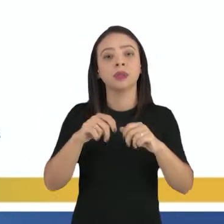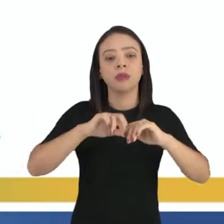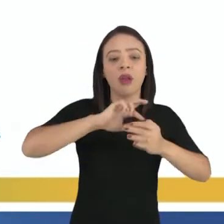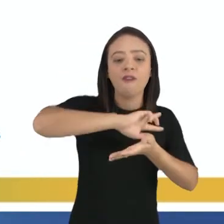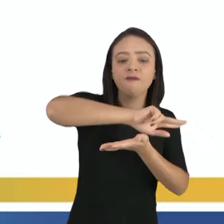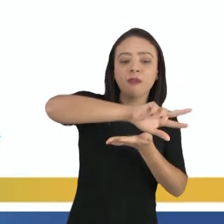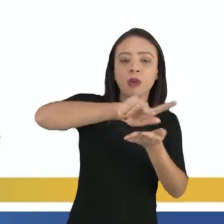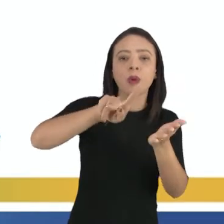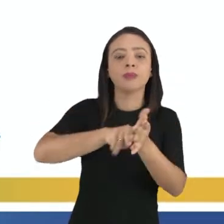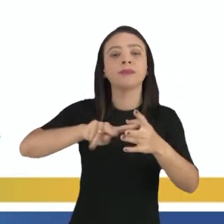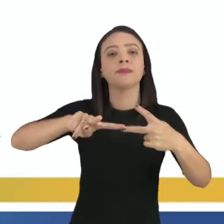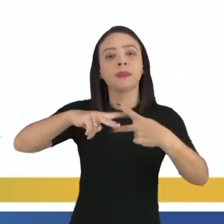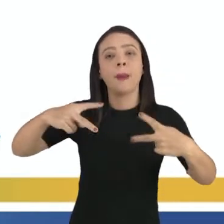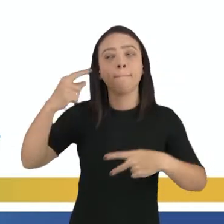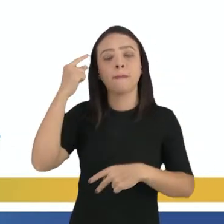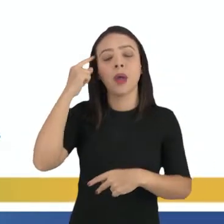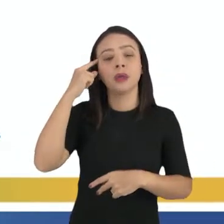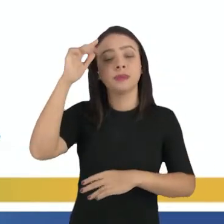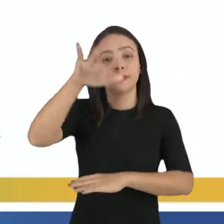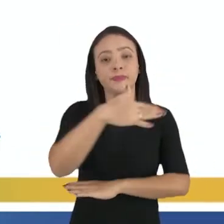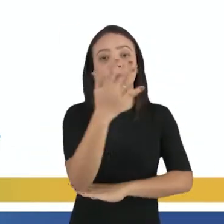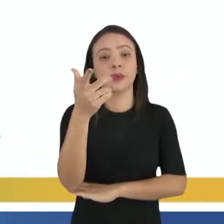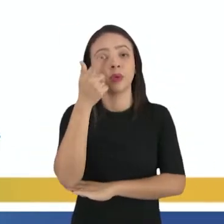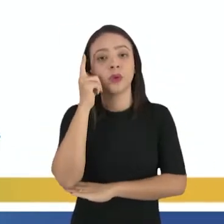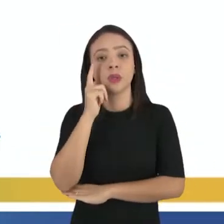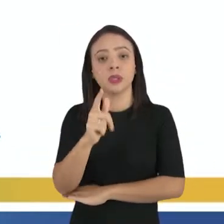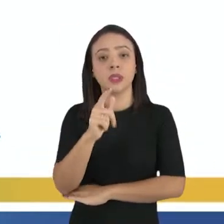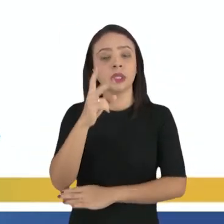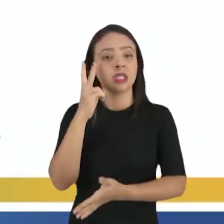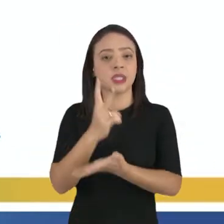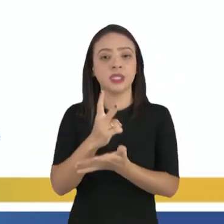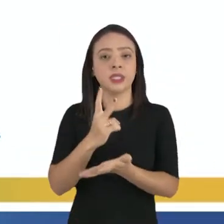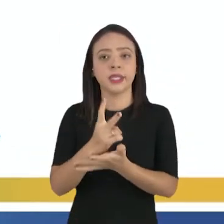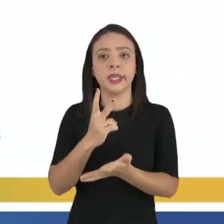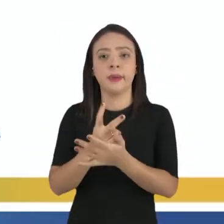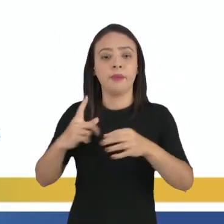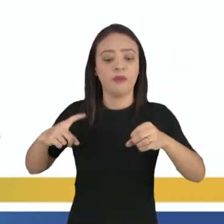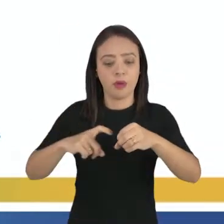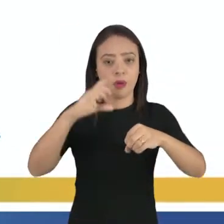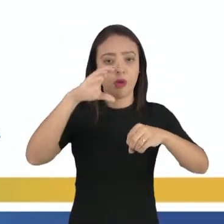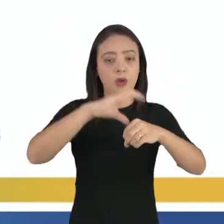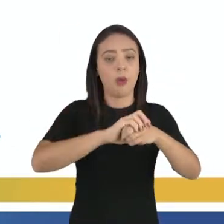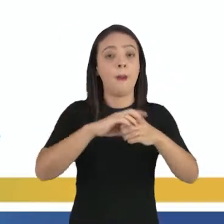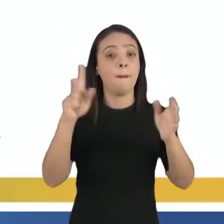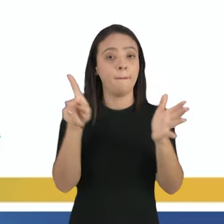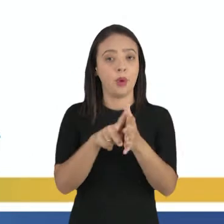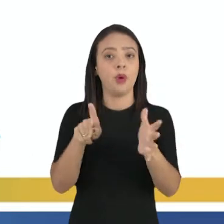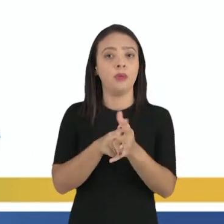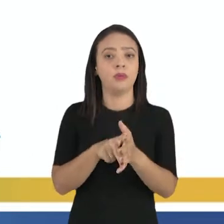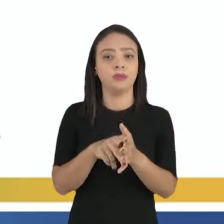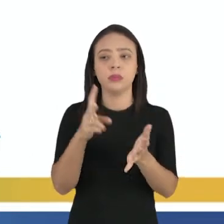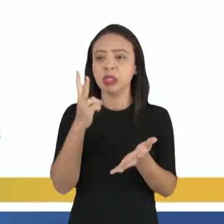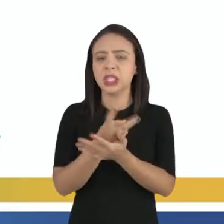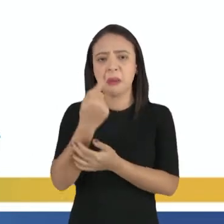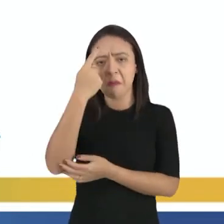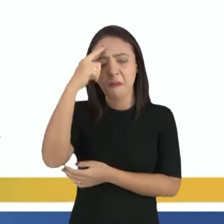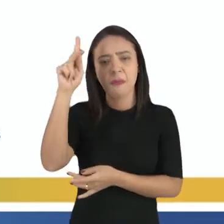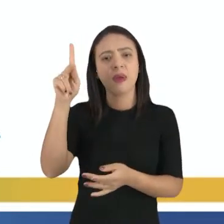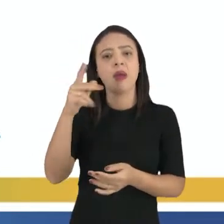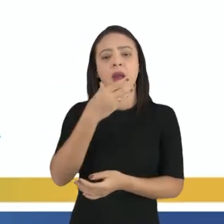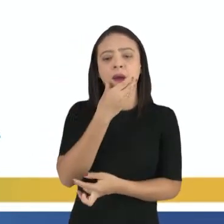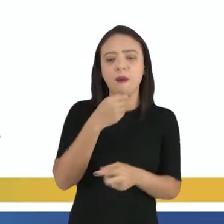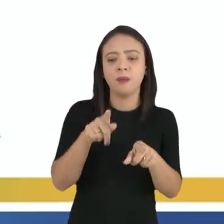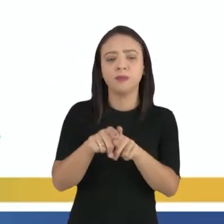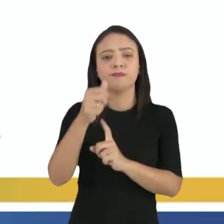variabilidade genética. Imagine que essa planta ela se autofecunda o tempo inteiro, ela produz lá o gameta